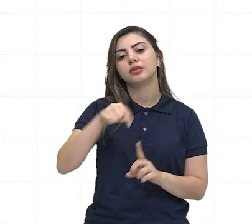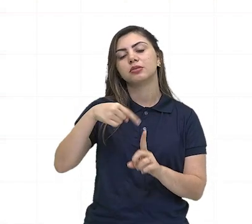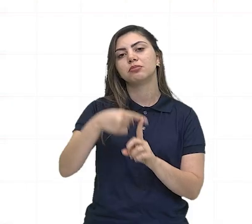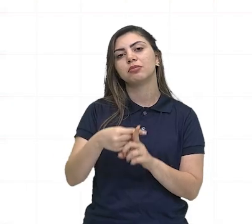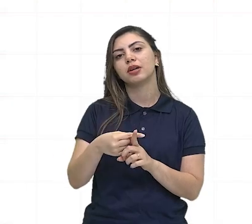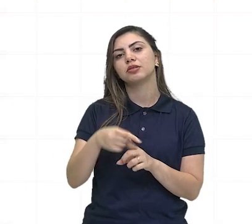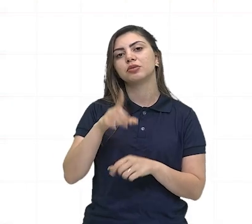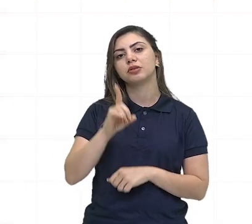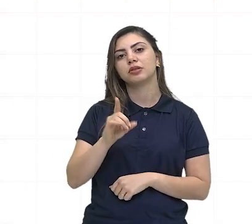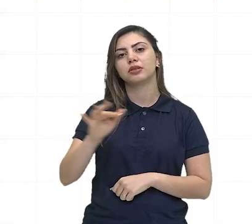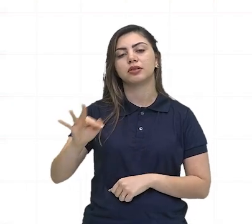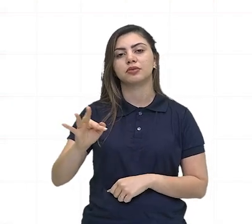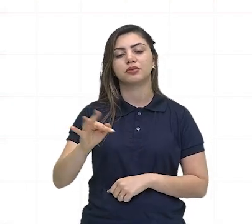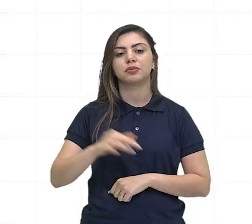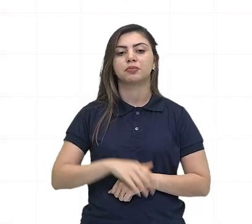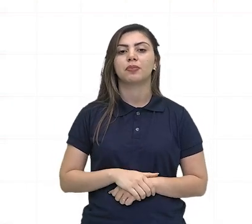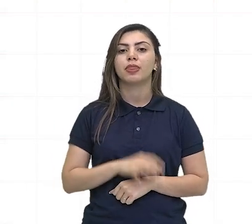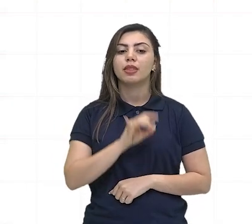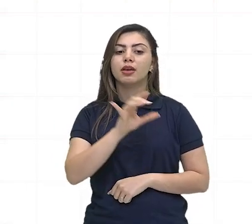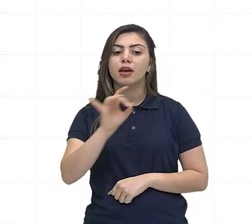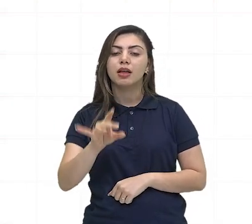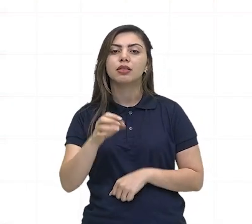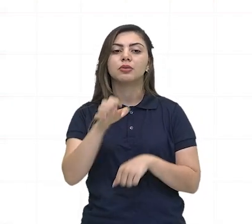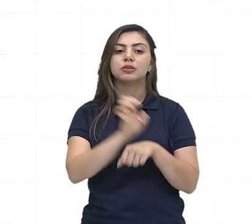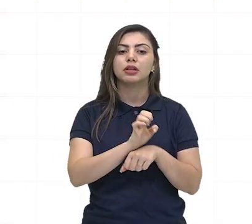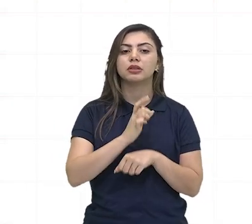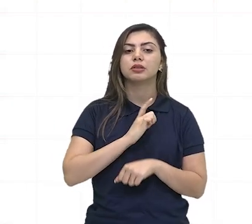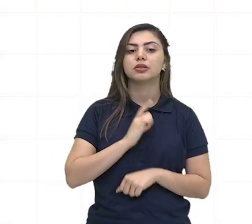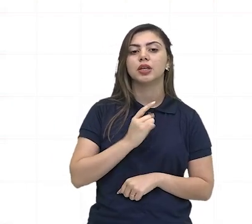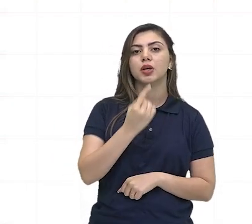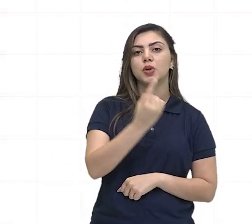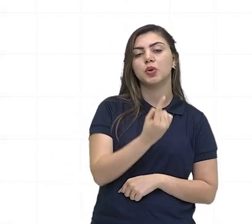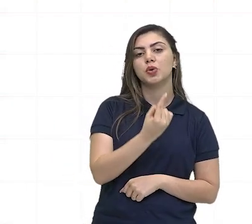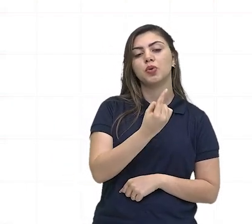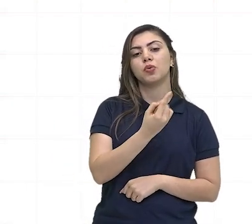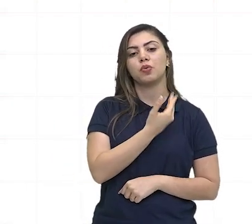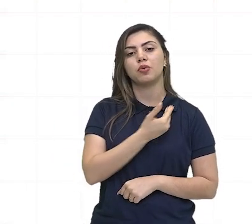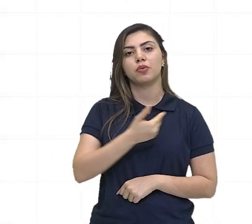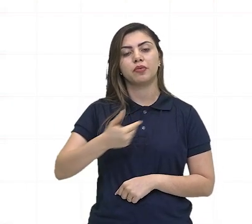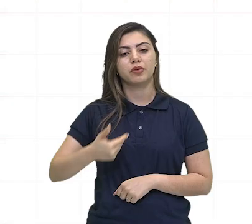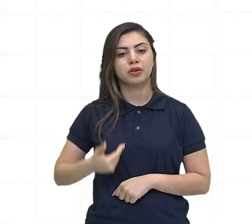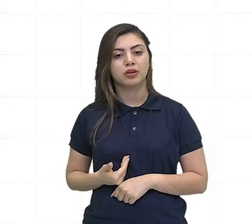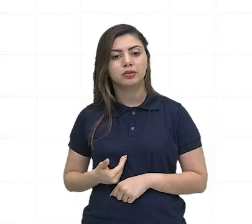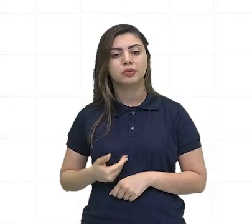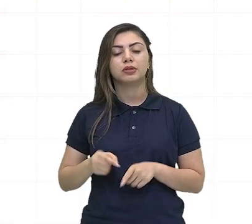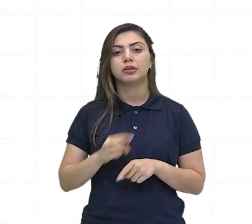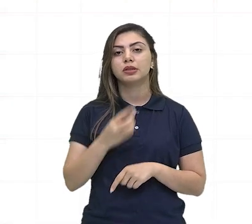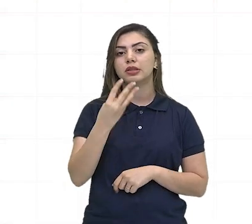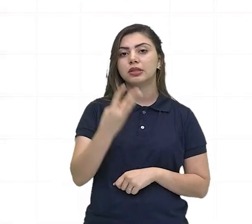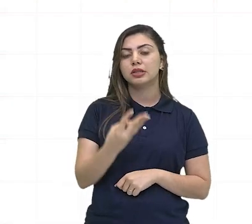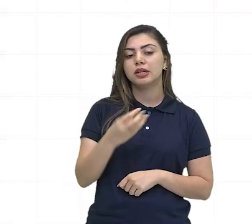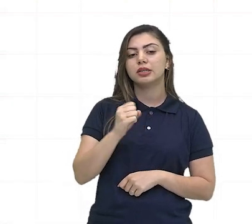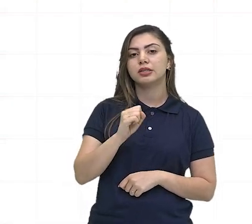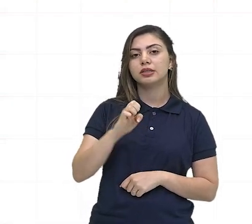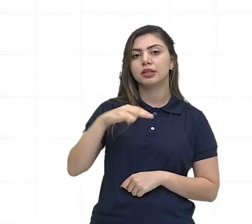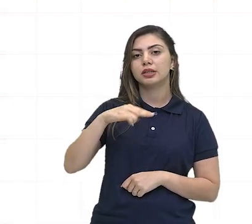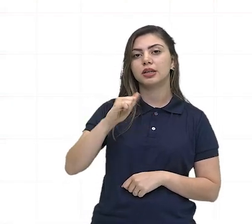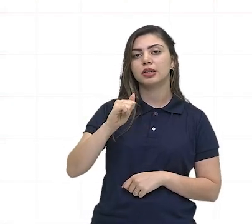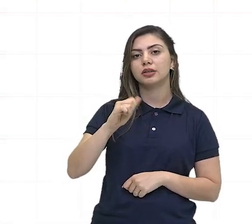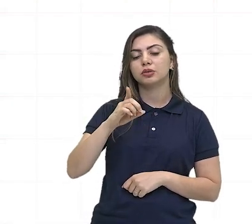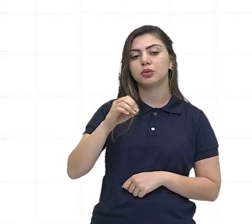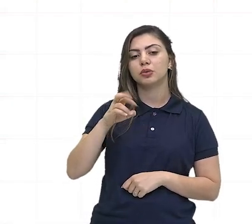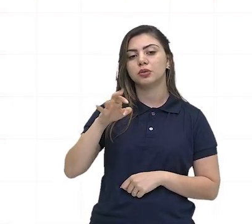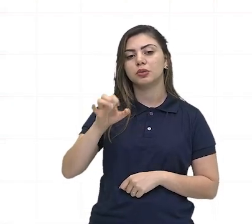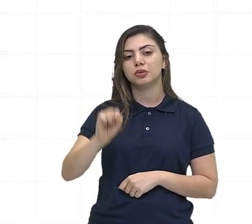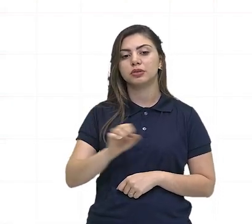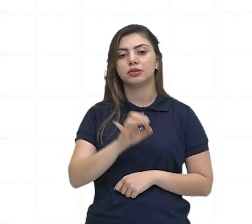Federal. Cada estado possui um governador, 3 senadores e o número de deputados que vai variar ali de acordo com a quantidade